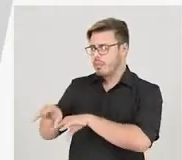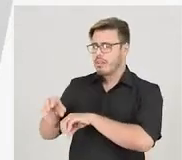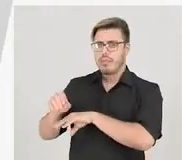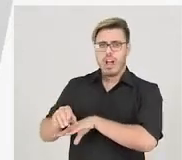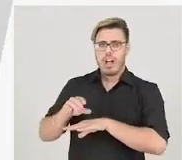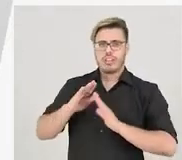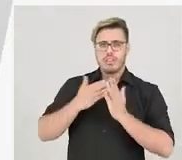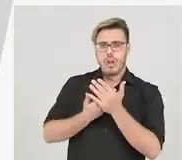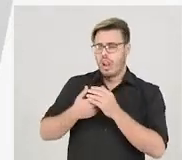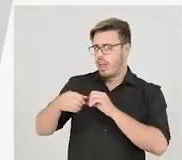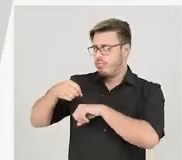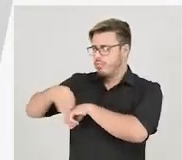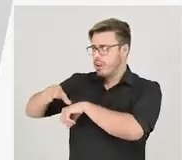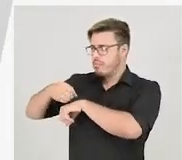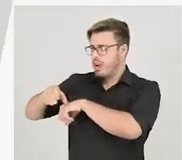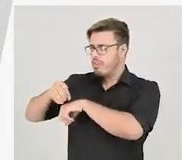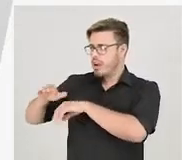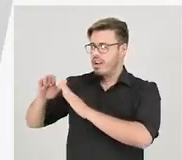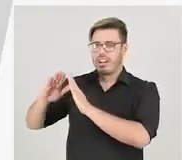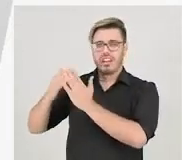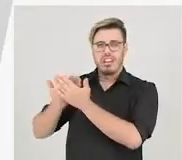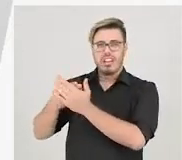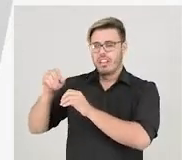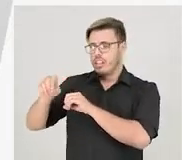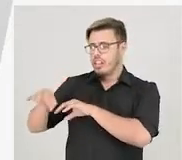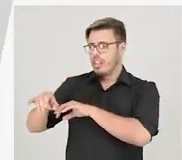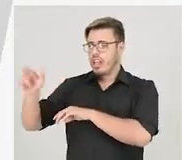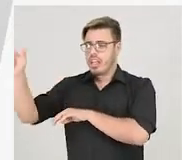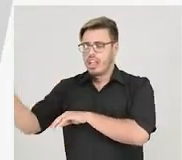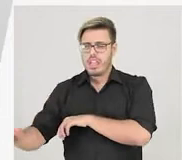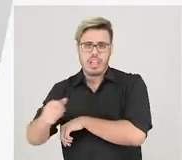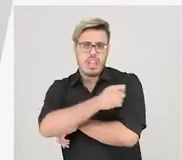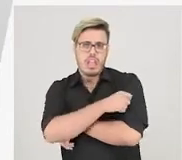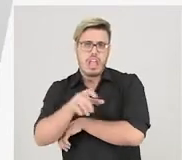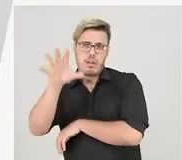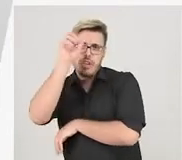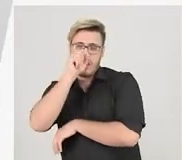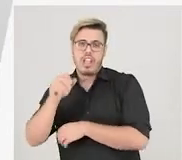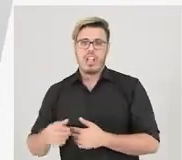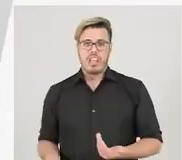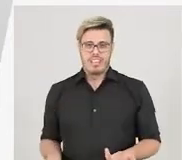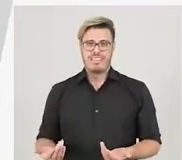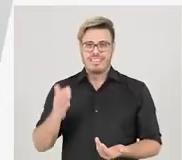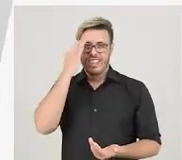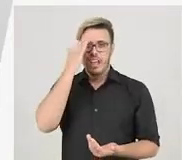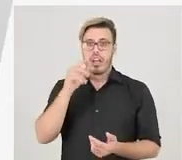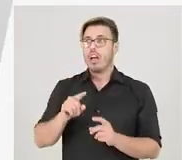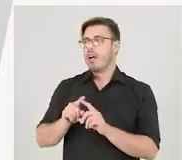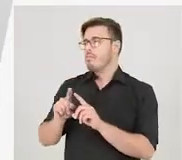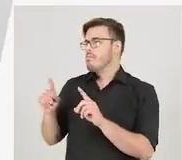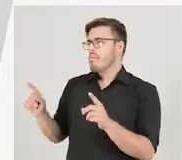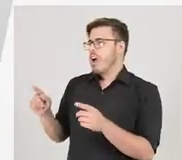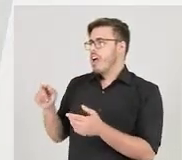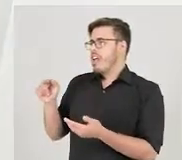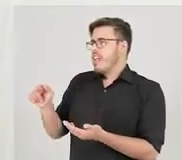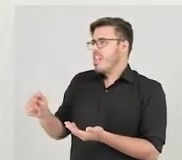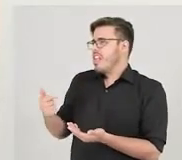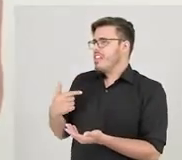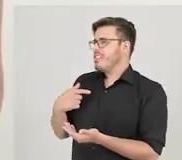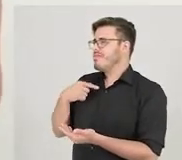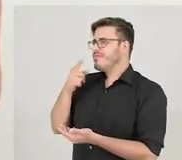está alfabetizado ainda, eu vou alfabetizá-lo, ótimo! Mas quantos de nós não temos avós,